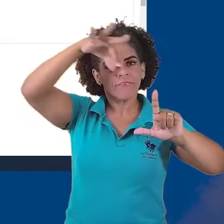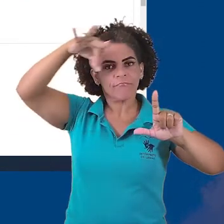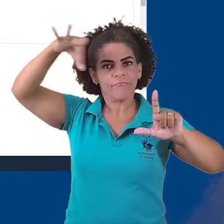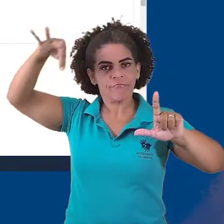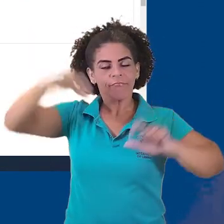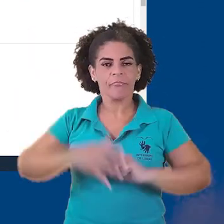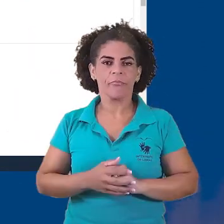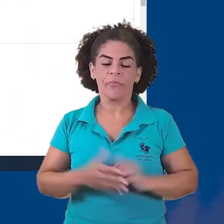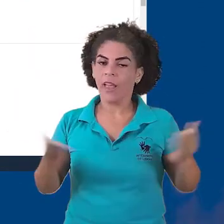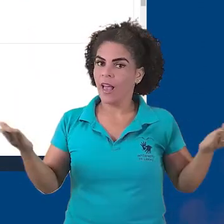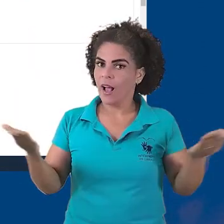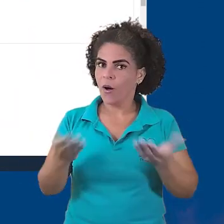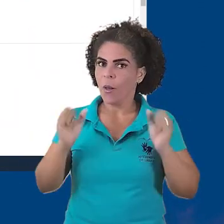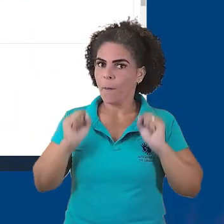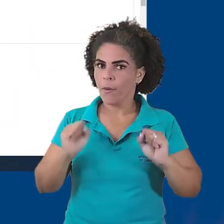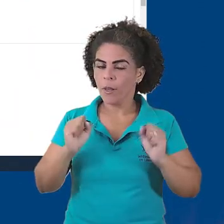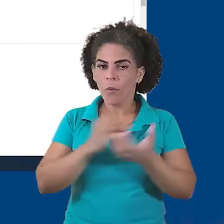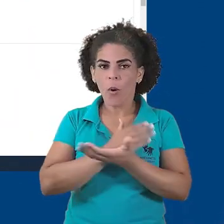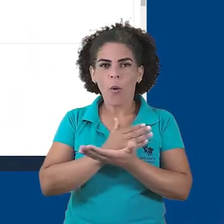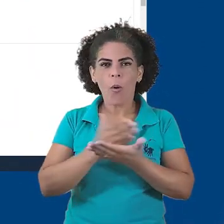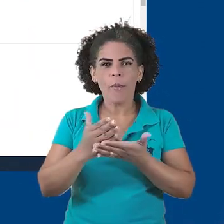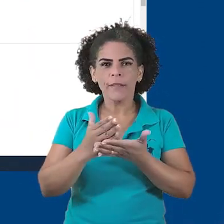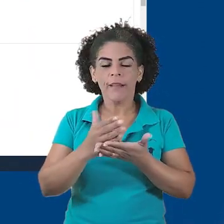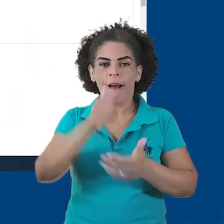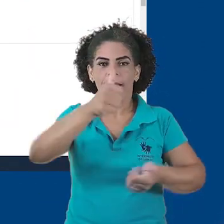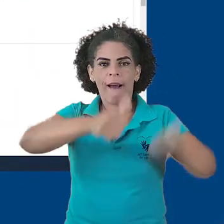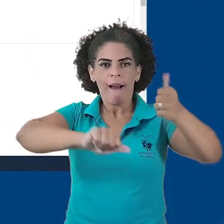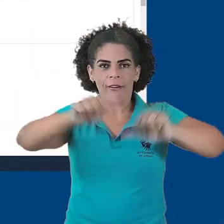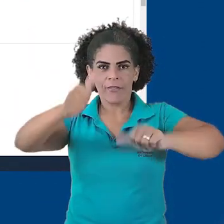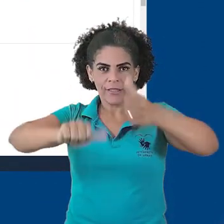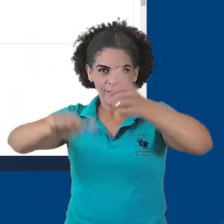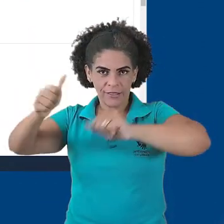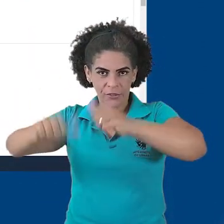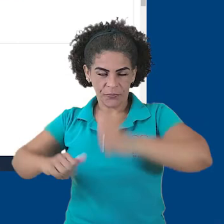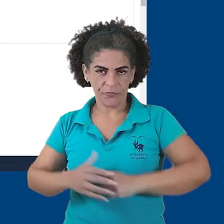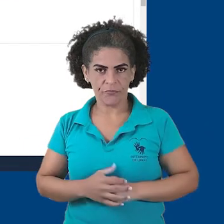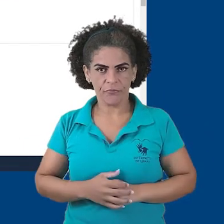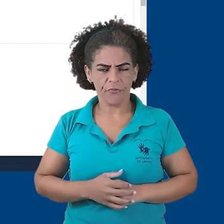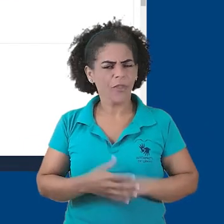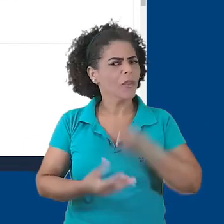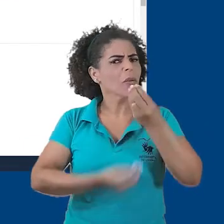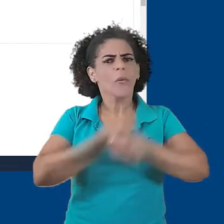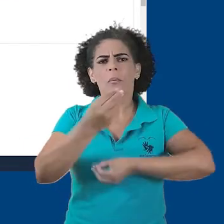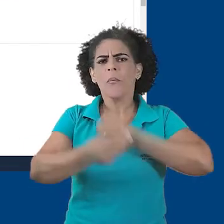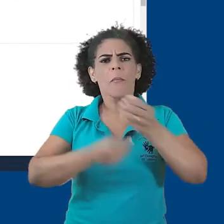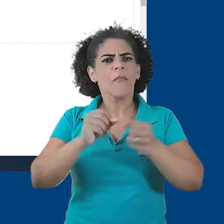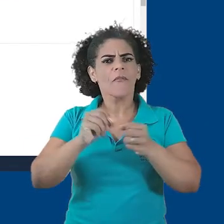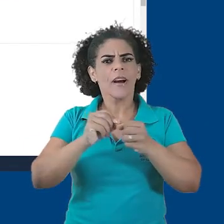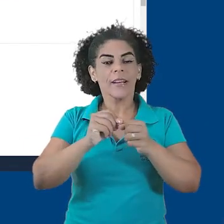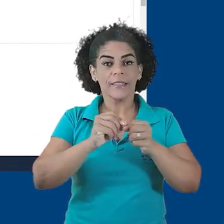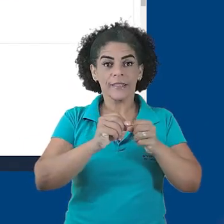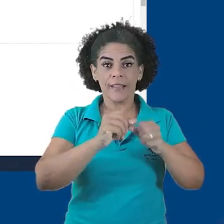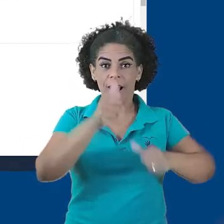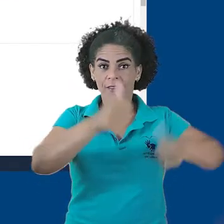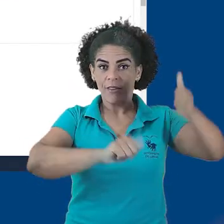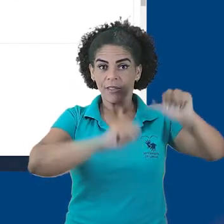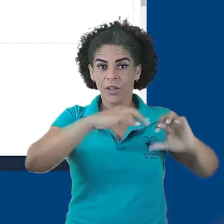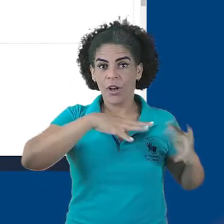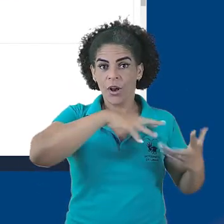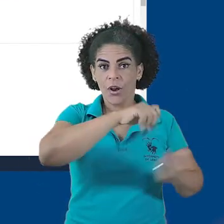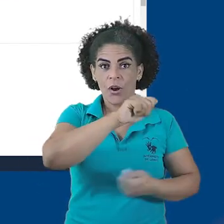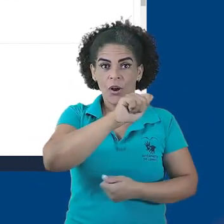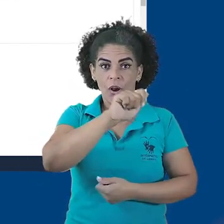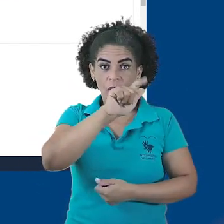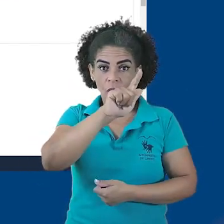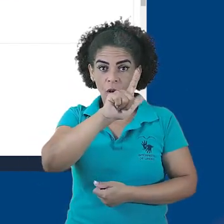tópicos, e agora podemos começar o processo de avaliação. Para fazer a avaliação global,